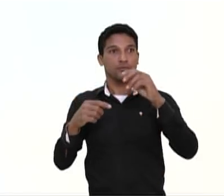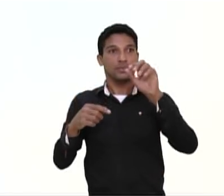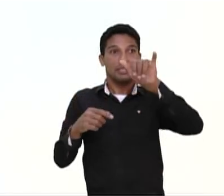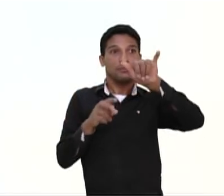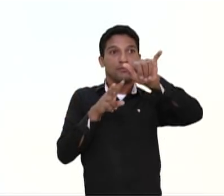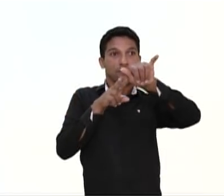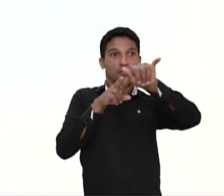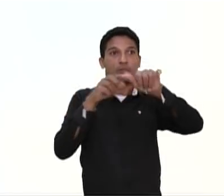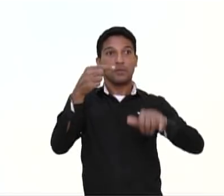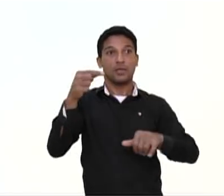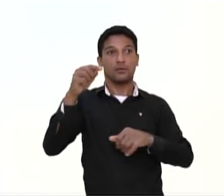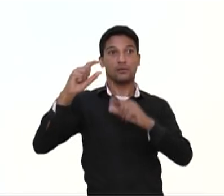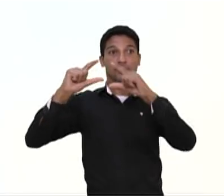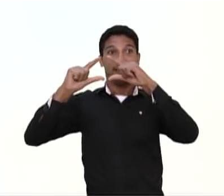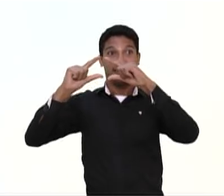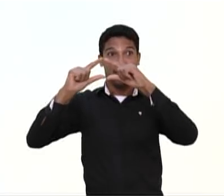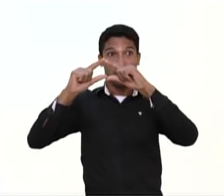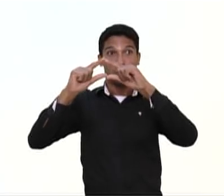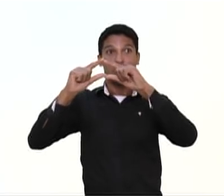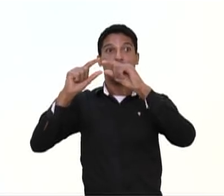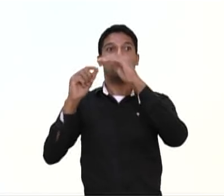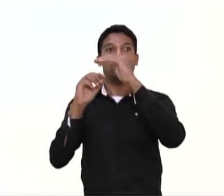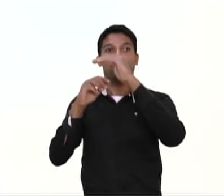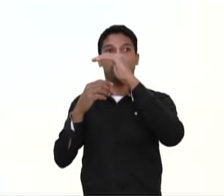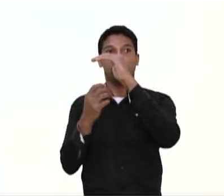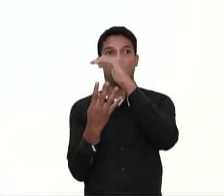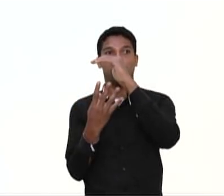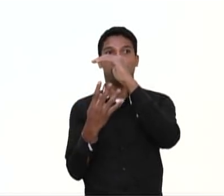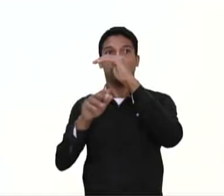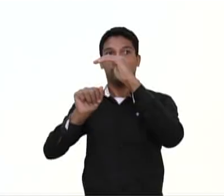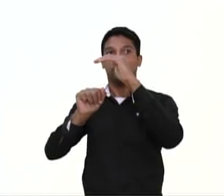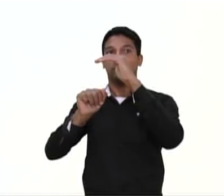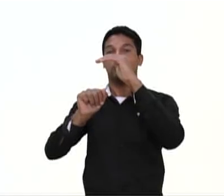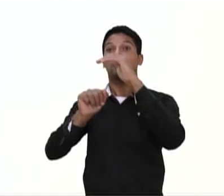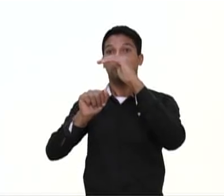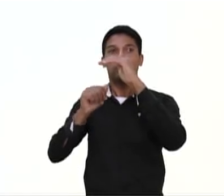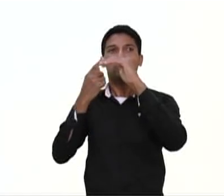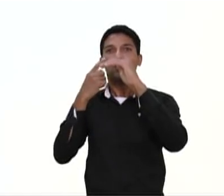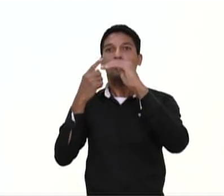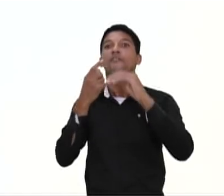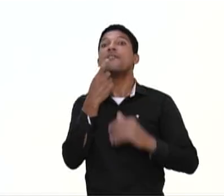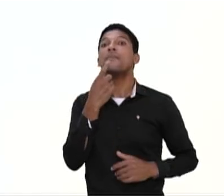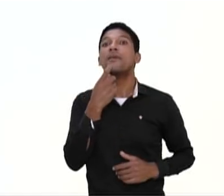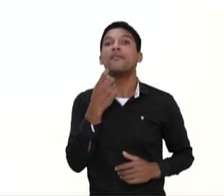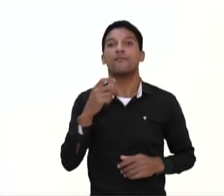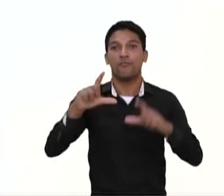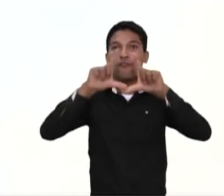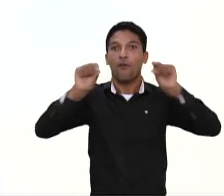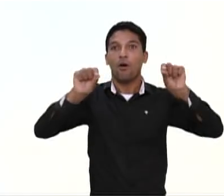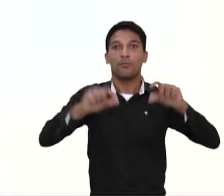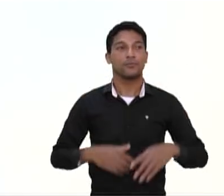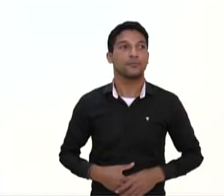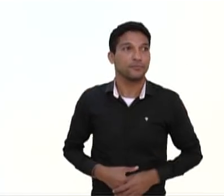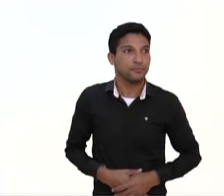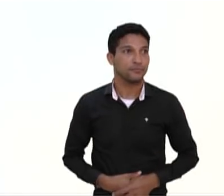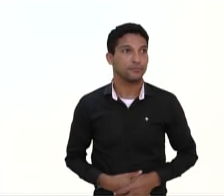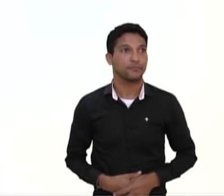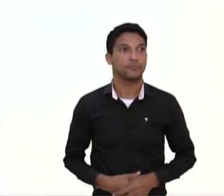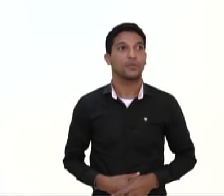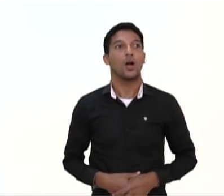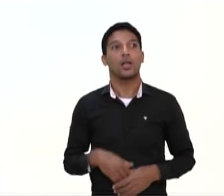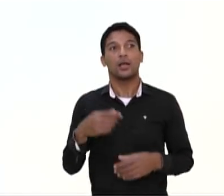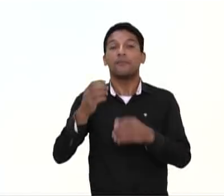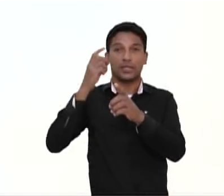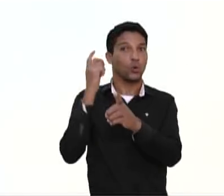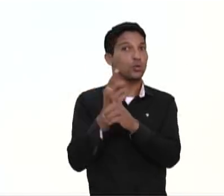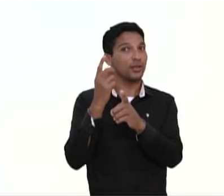é igual a b ao quadrado menos 4 vezes a vezes c. E aí o meu delta vai ser